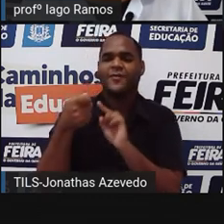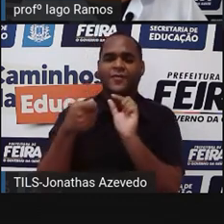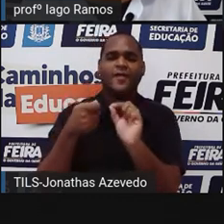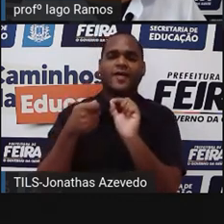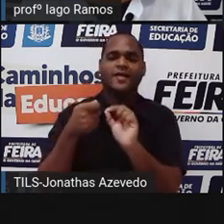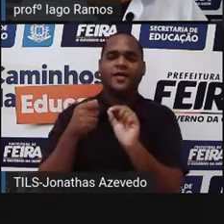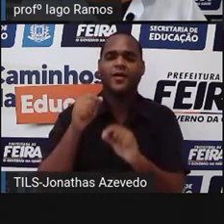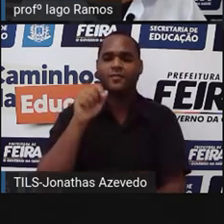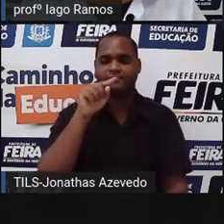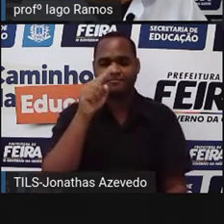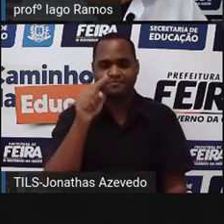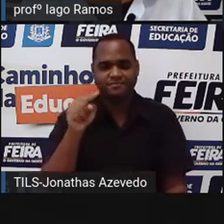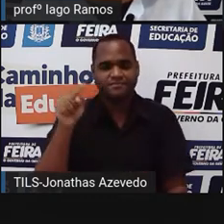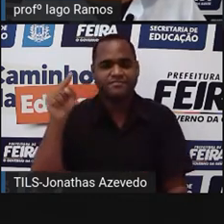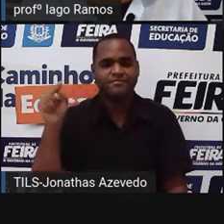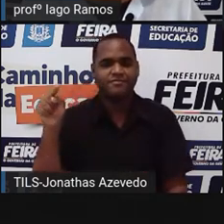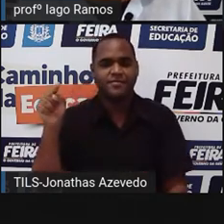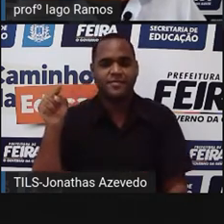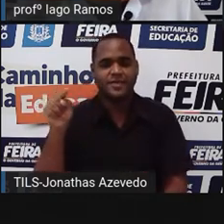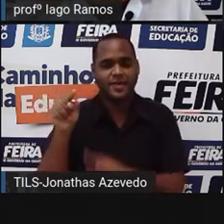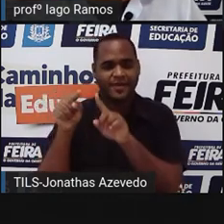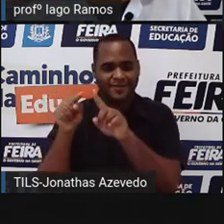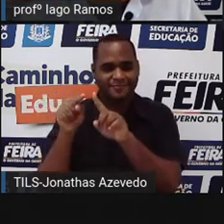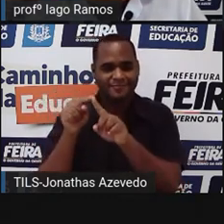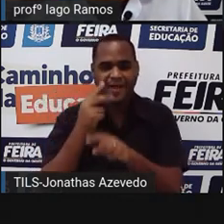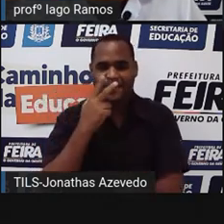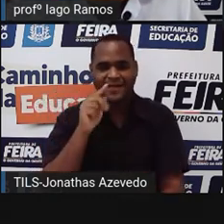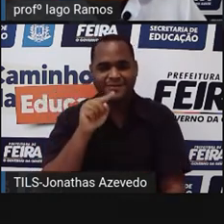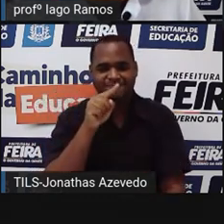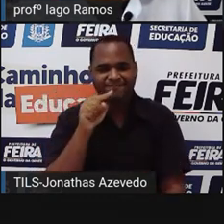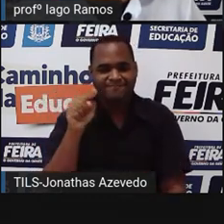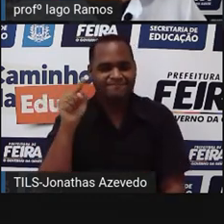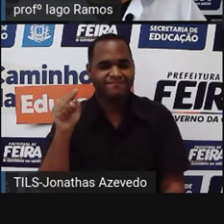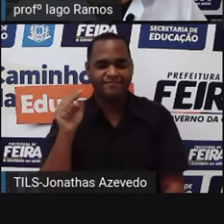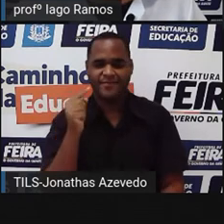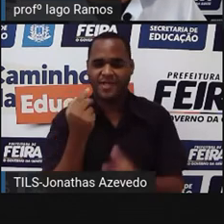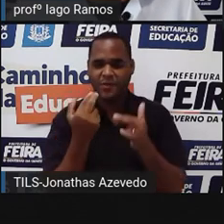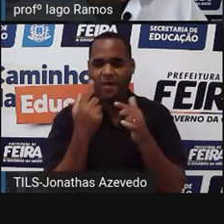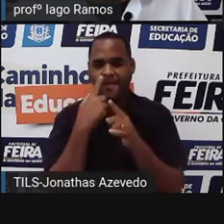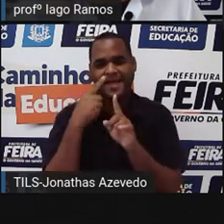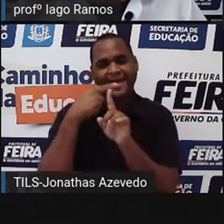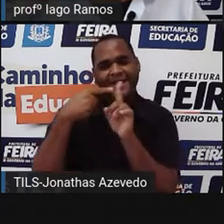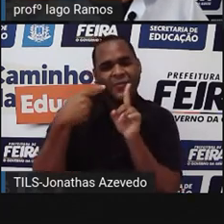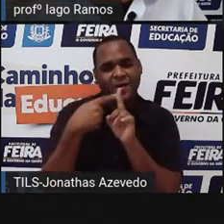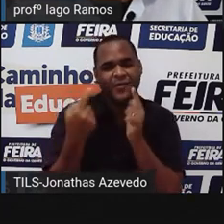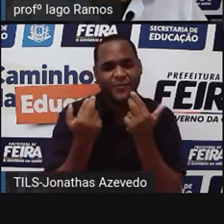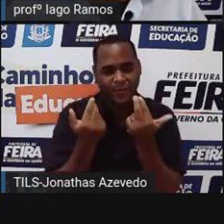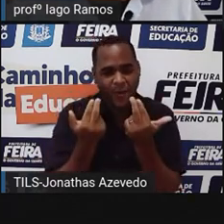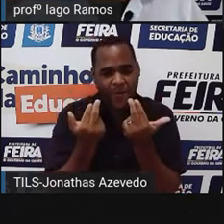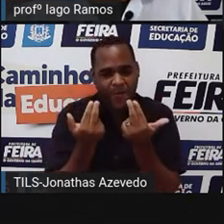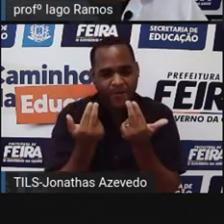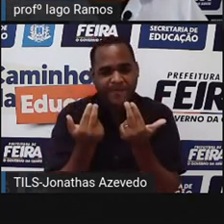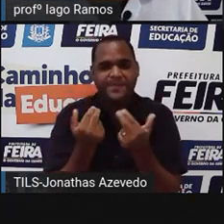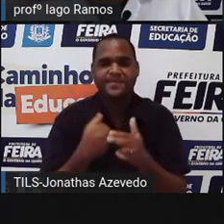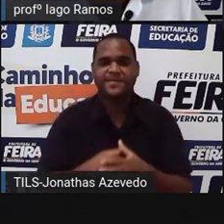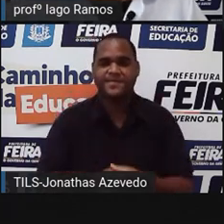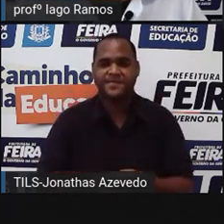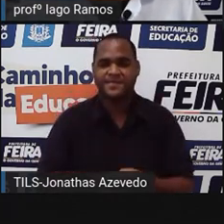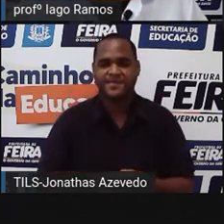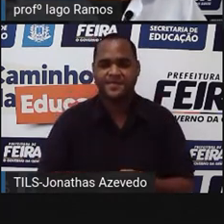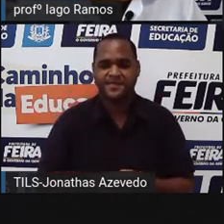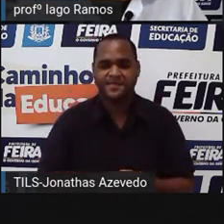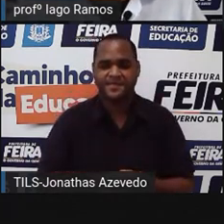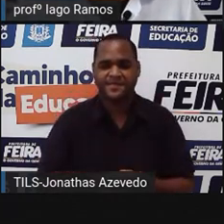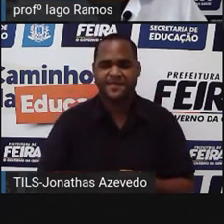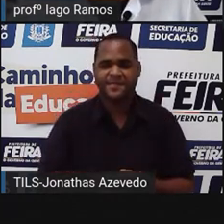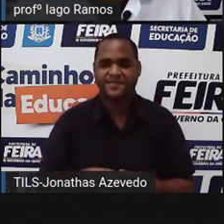O símbolo para semelhança na matemática é esse tiozinho, né? É um tiozinho aquele